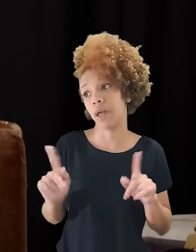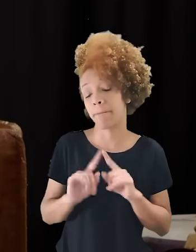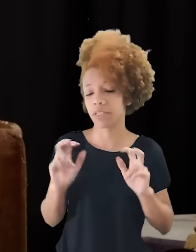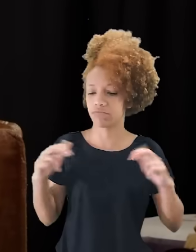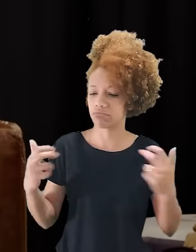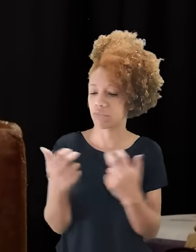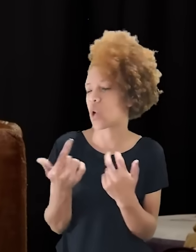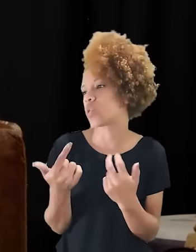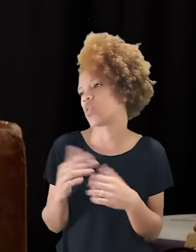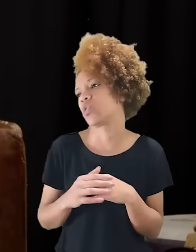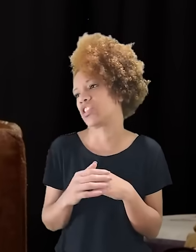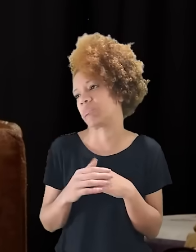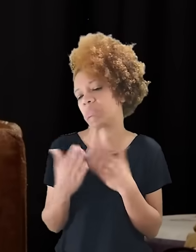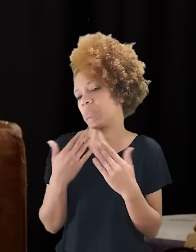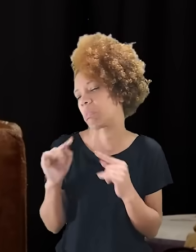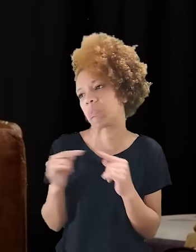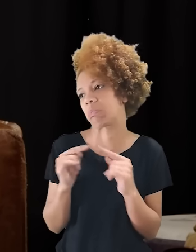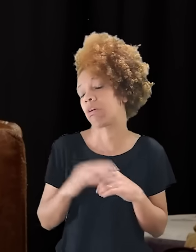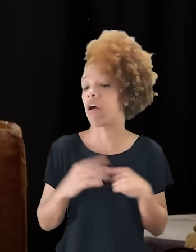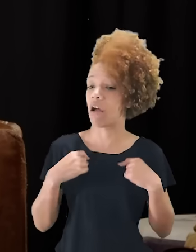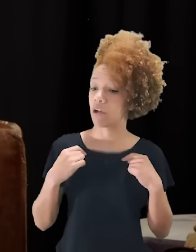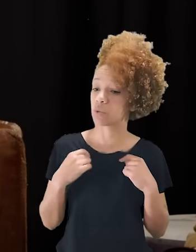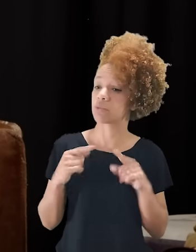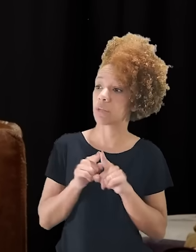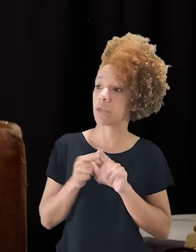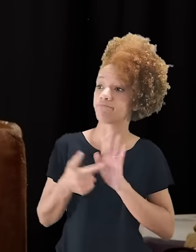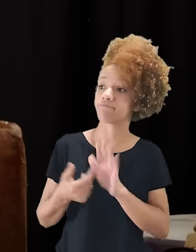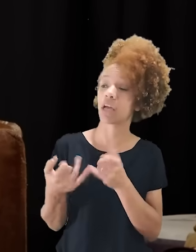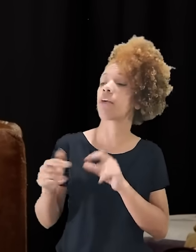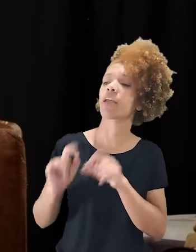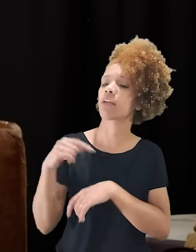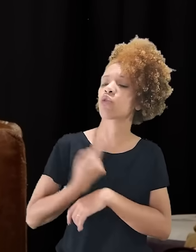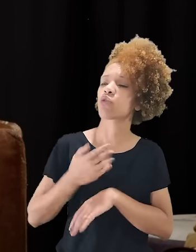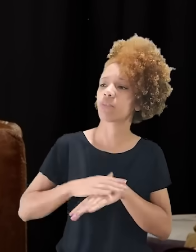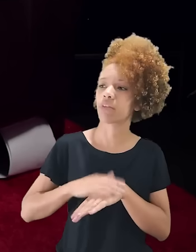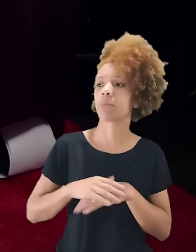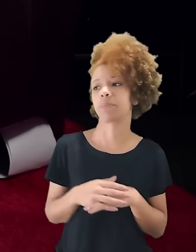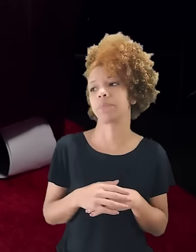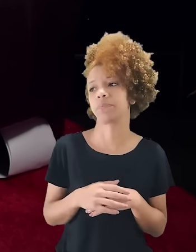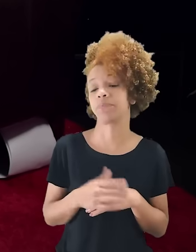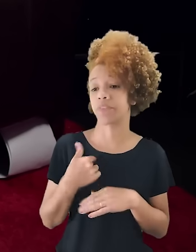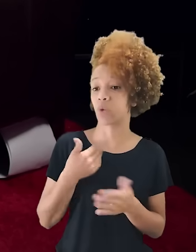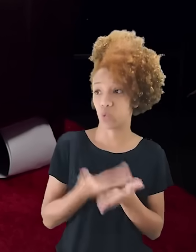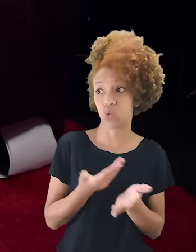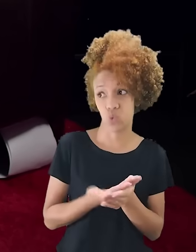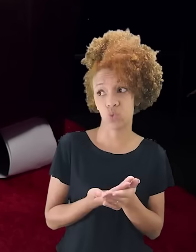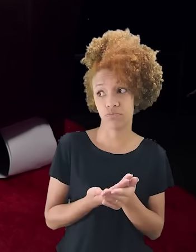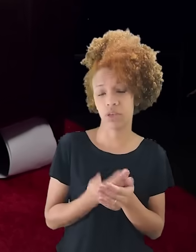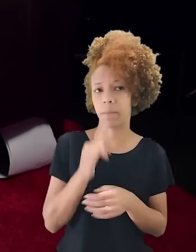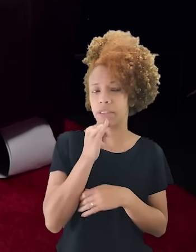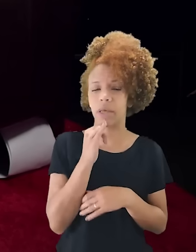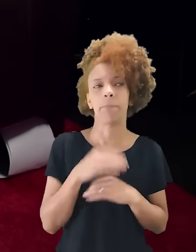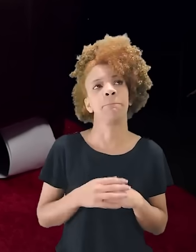sentasse os dois numa mesa não ia ter muito assunto a combinar então acho que a roupa também define muito quem a gente é entendeu Car tanto que eu estudo